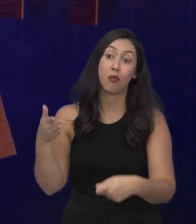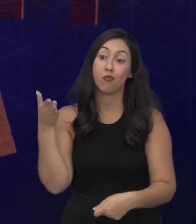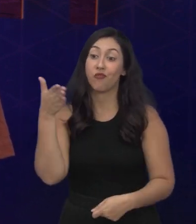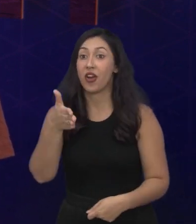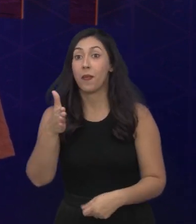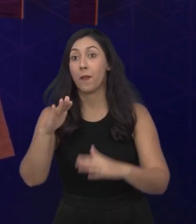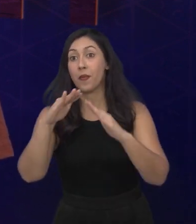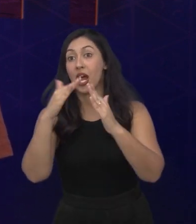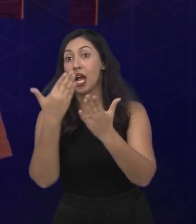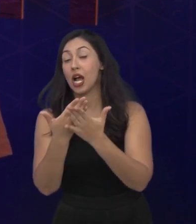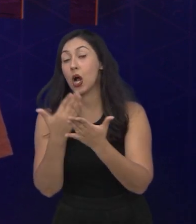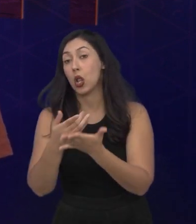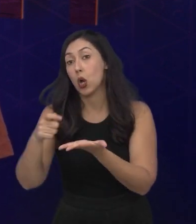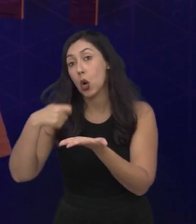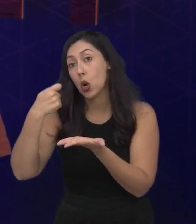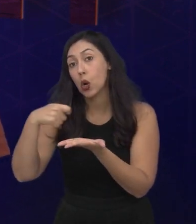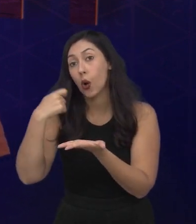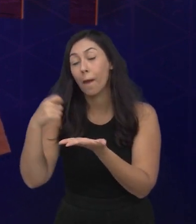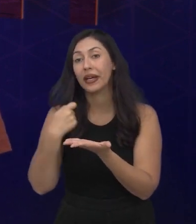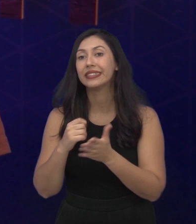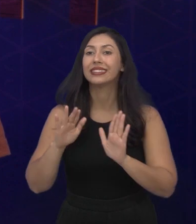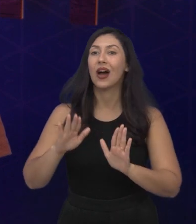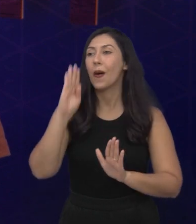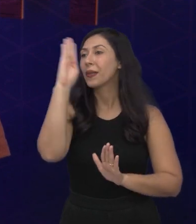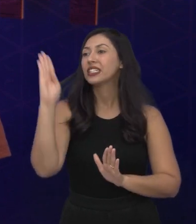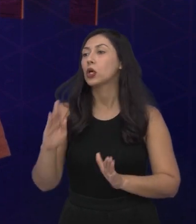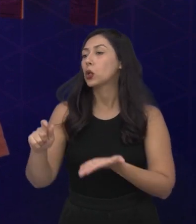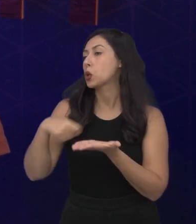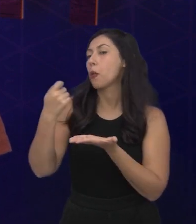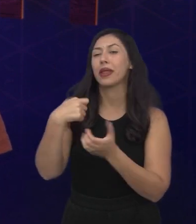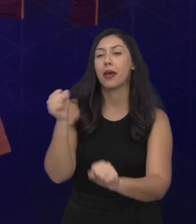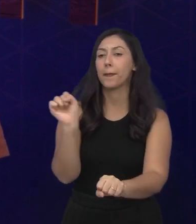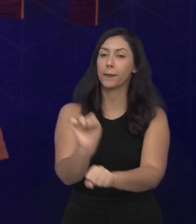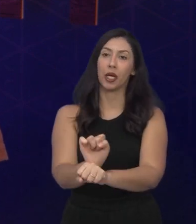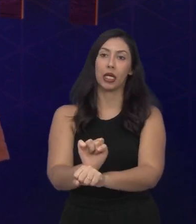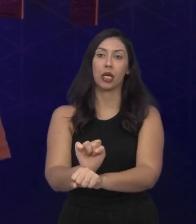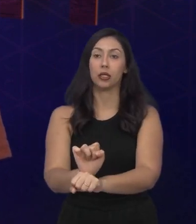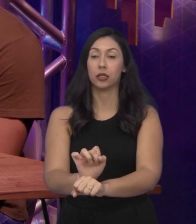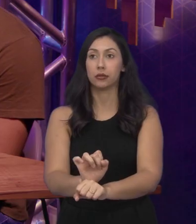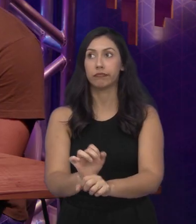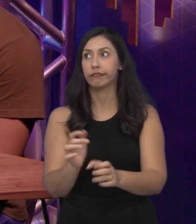né? Então, ao invés de o Brasil parar com isso, né, o